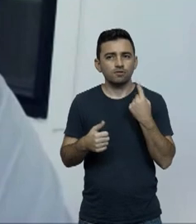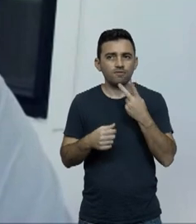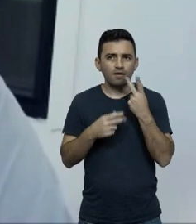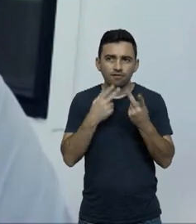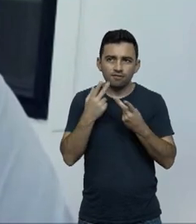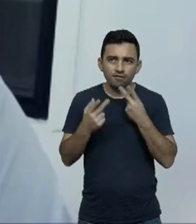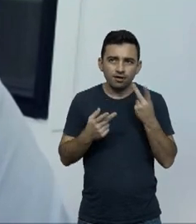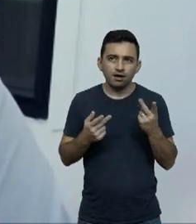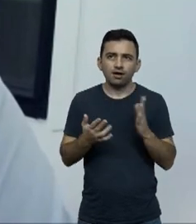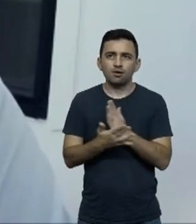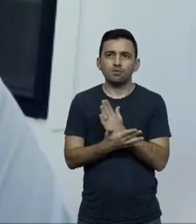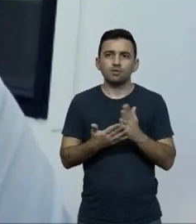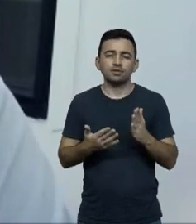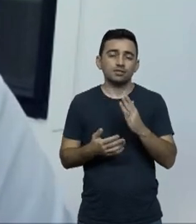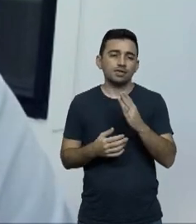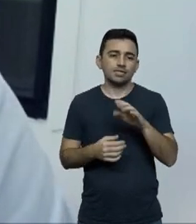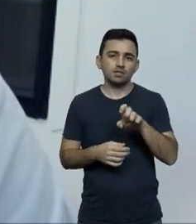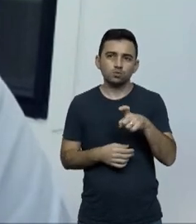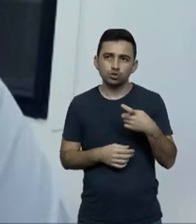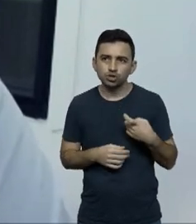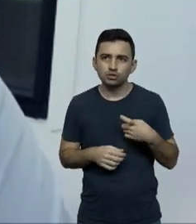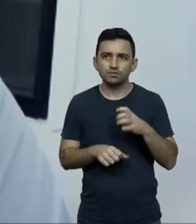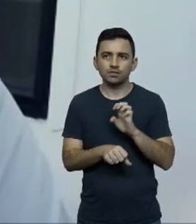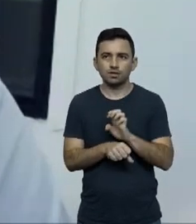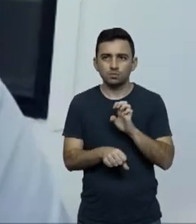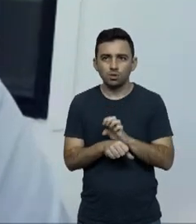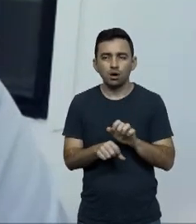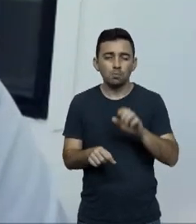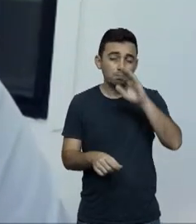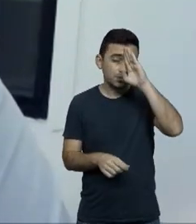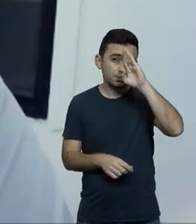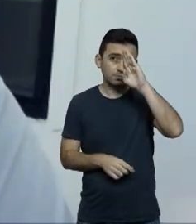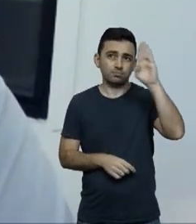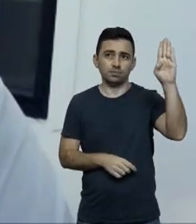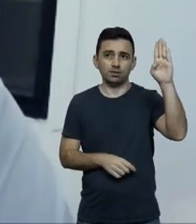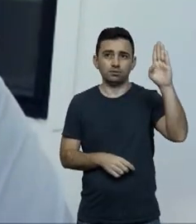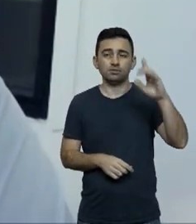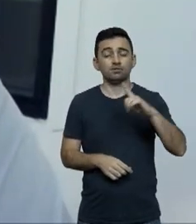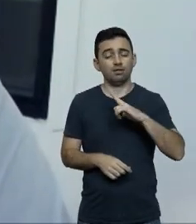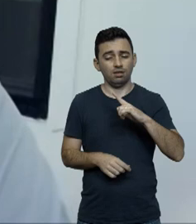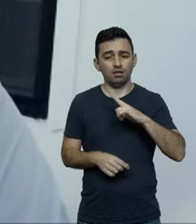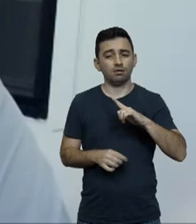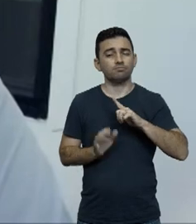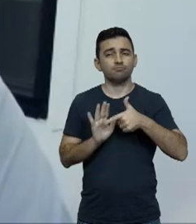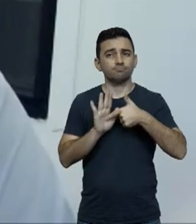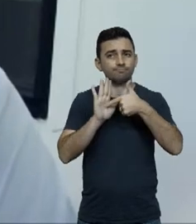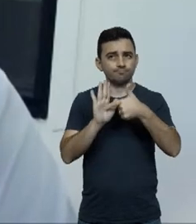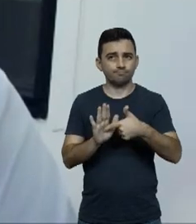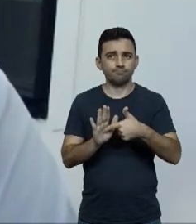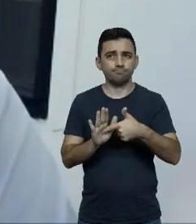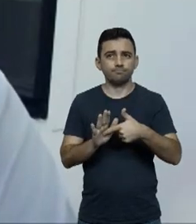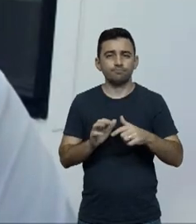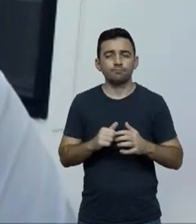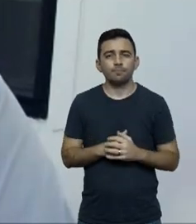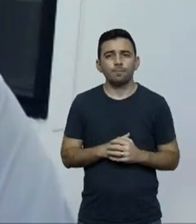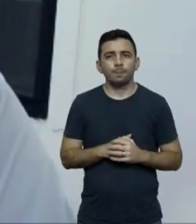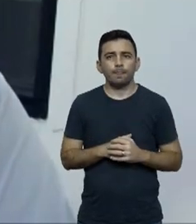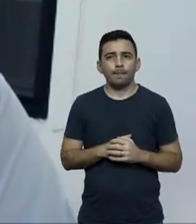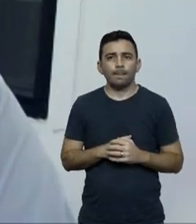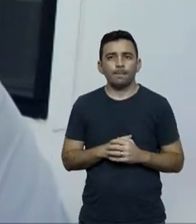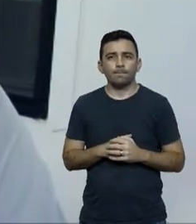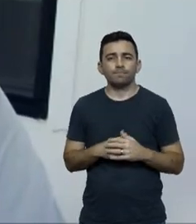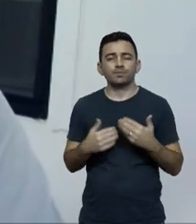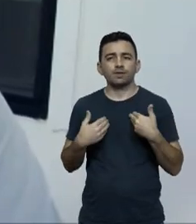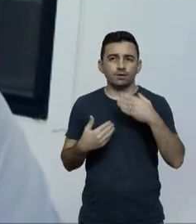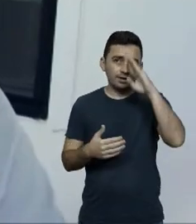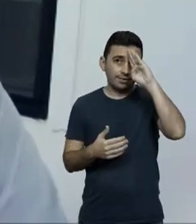seja da do executivo Estadual não é principalmente e a essa disposição né então eu